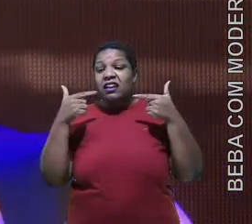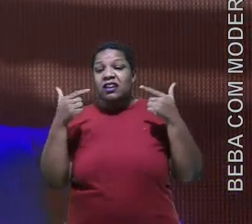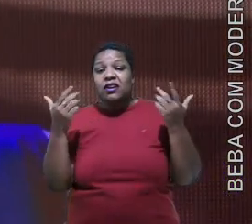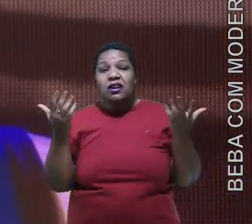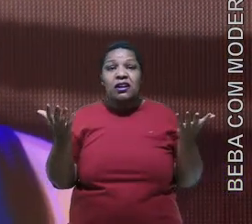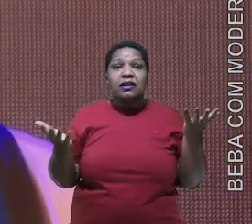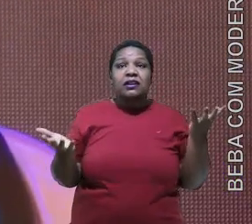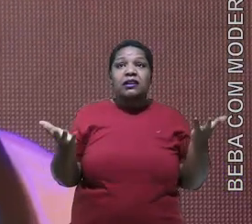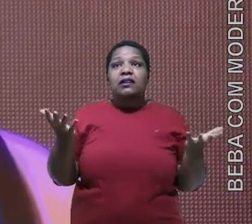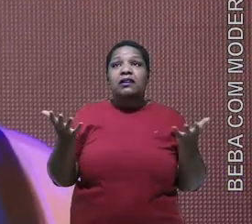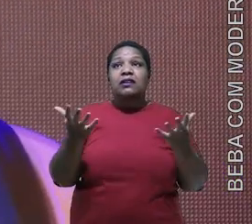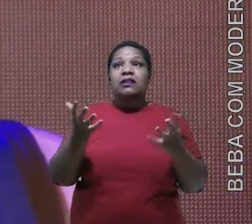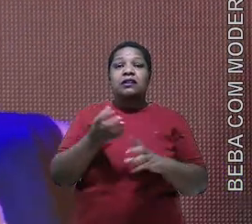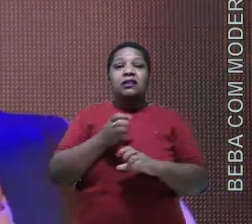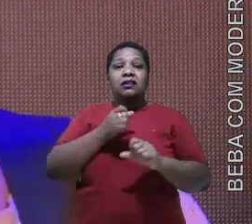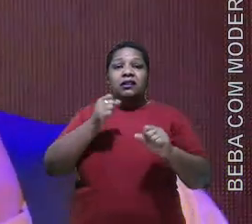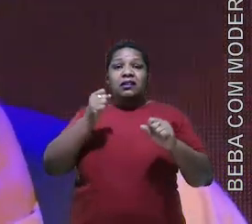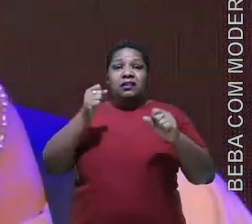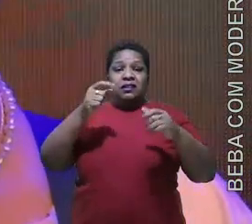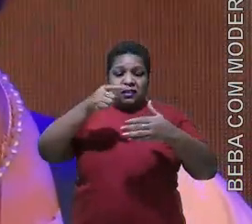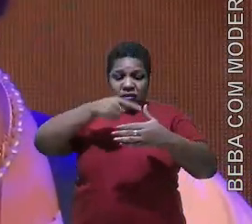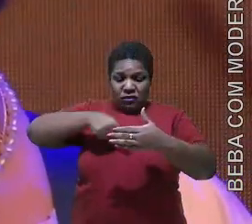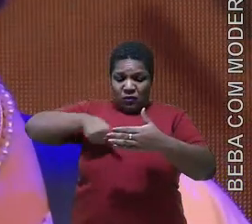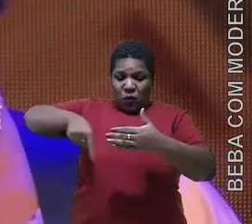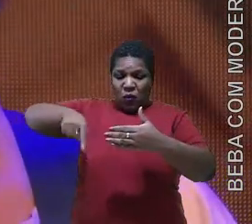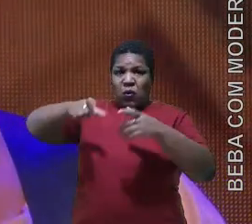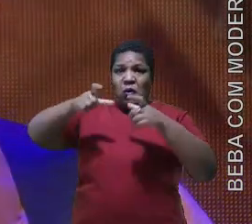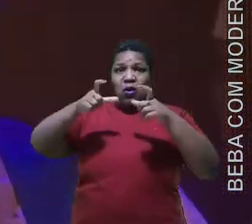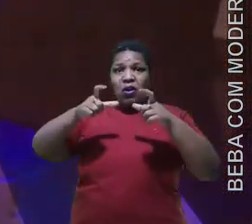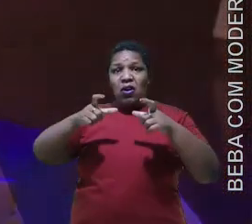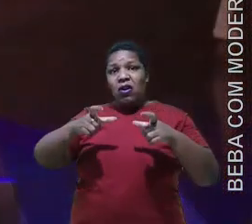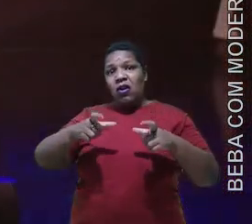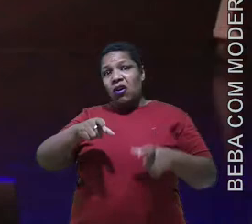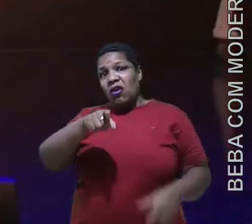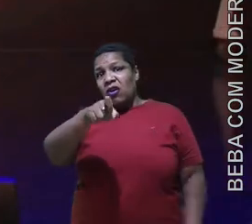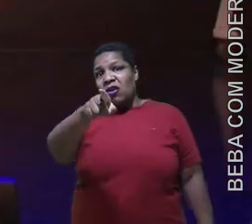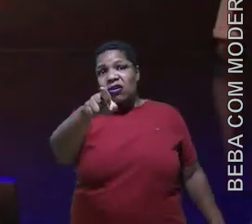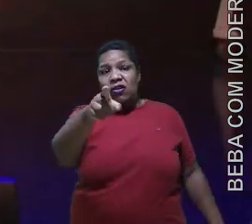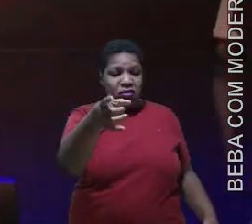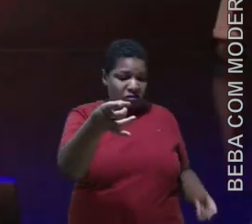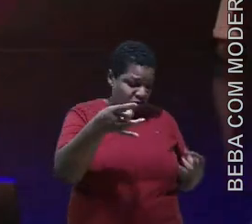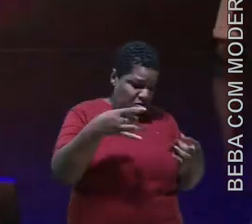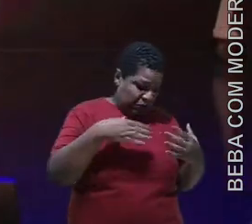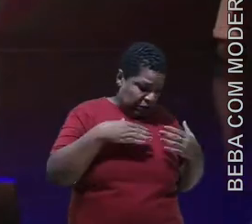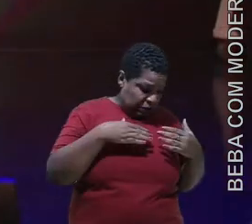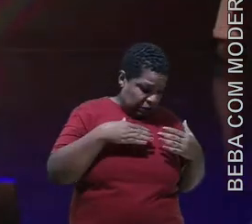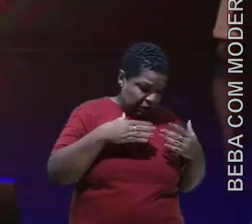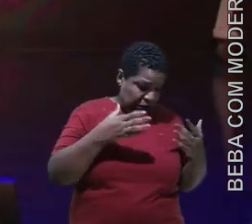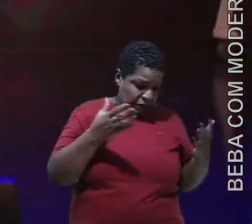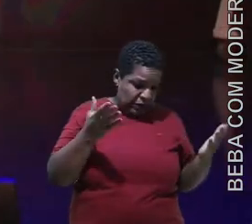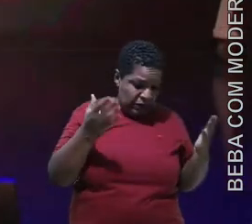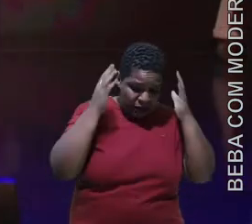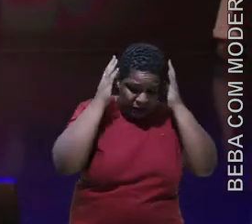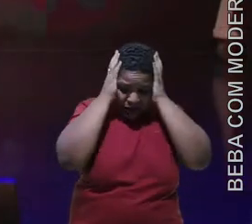tamanho que você achou a